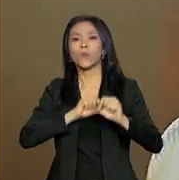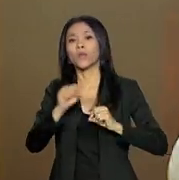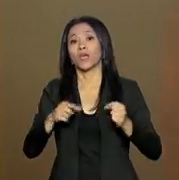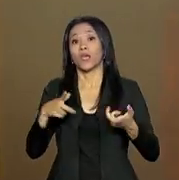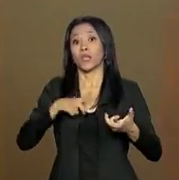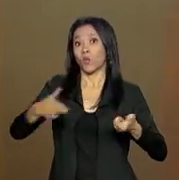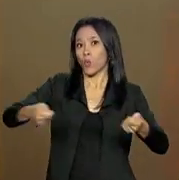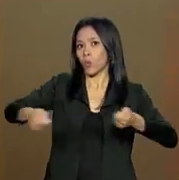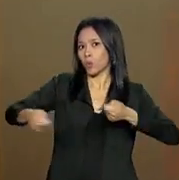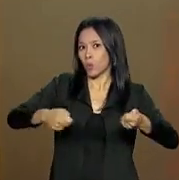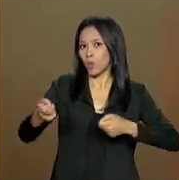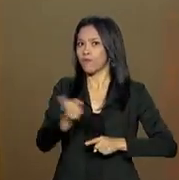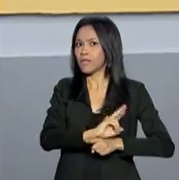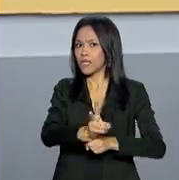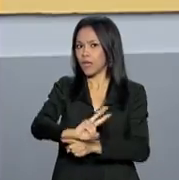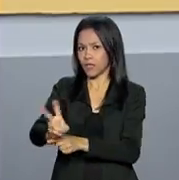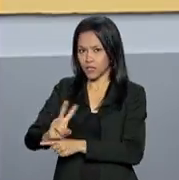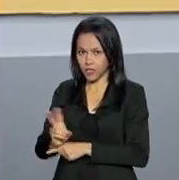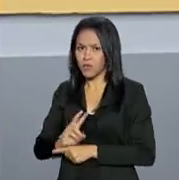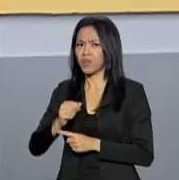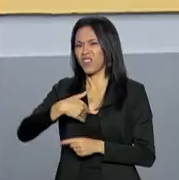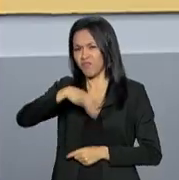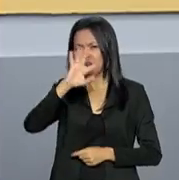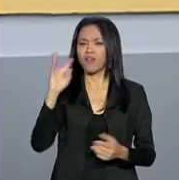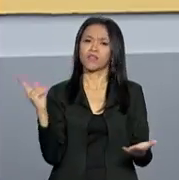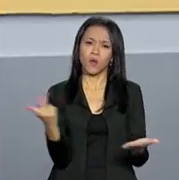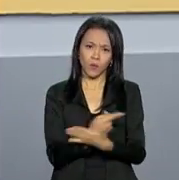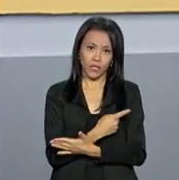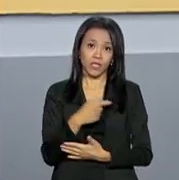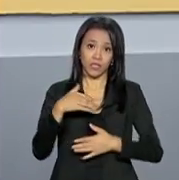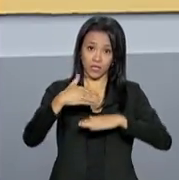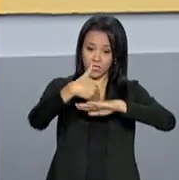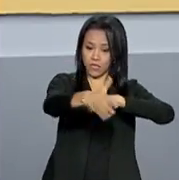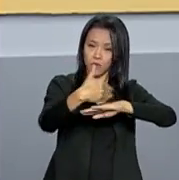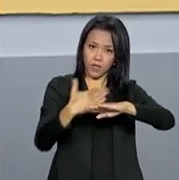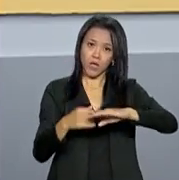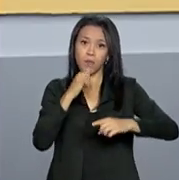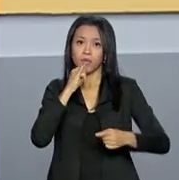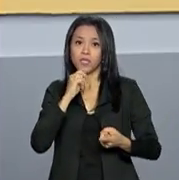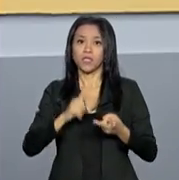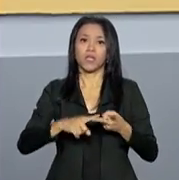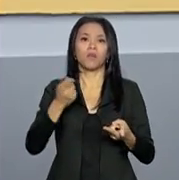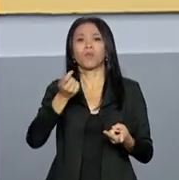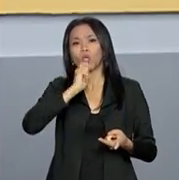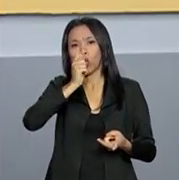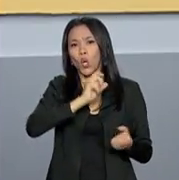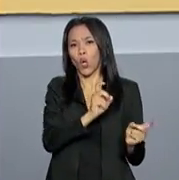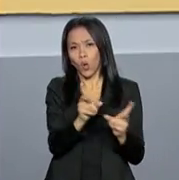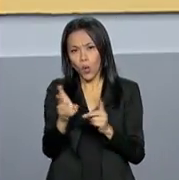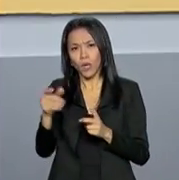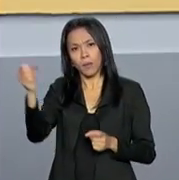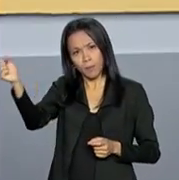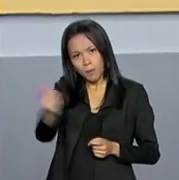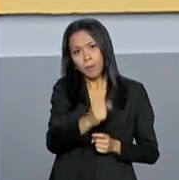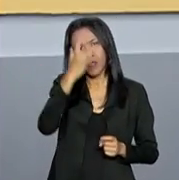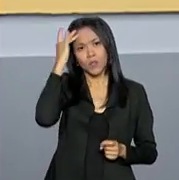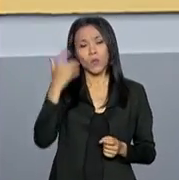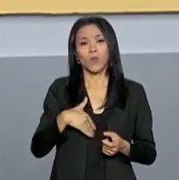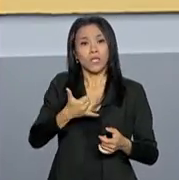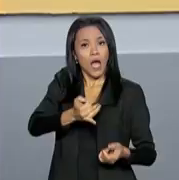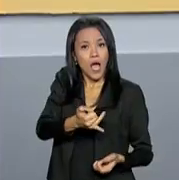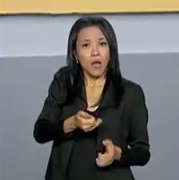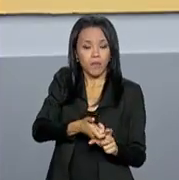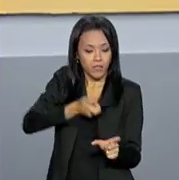controle ea fiscalização aos crimes mais praticados nessas regiões como contrabando tráfico de drogas pessoas e armas e